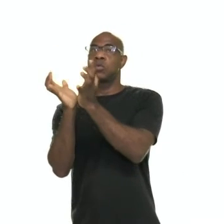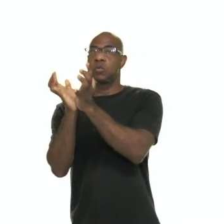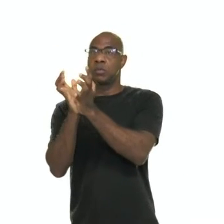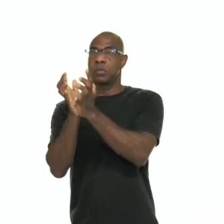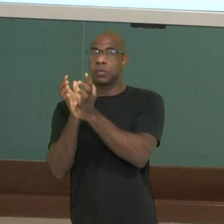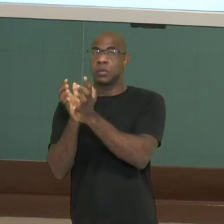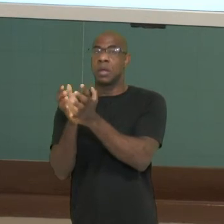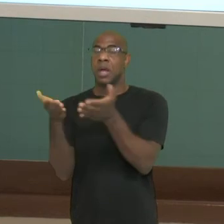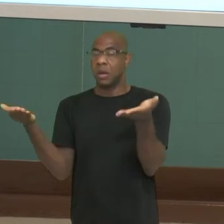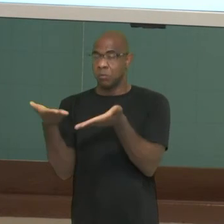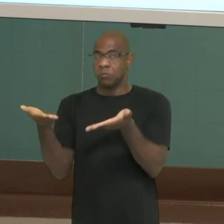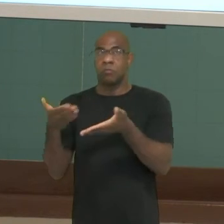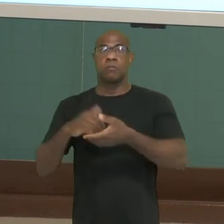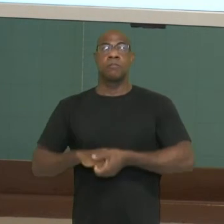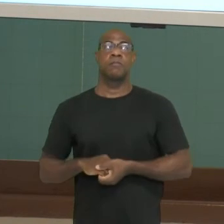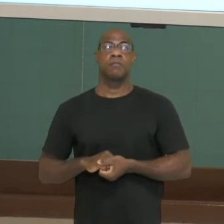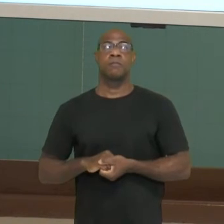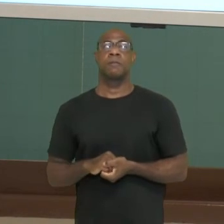atuais.